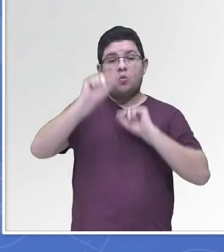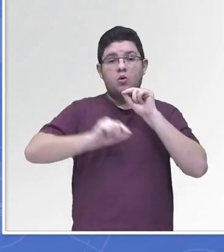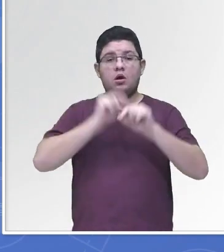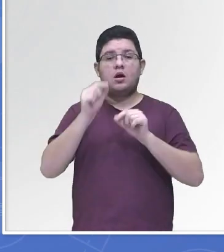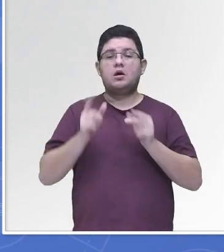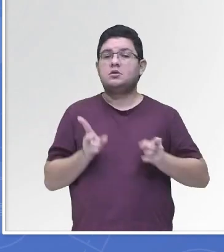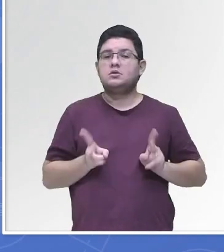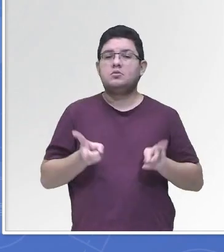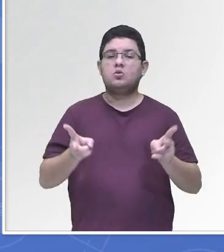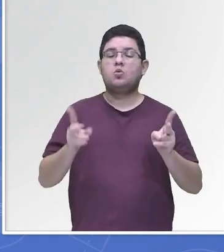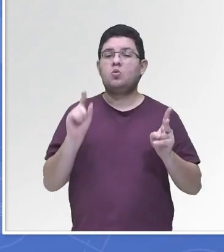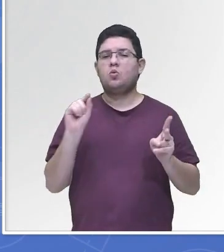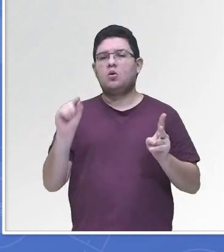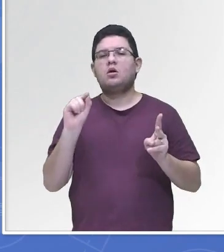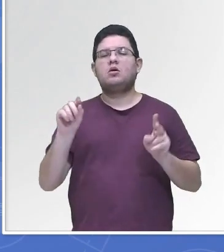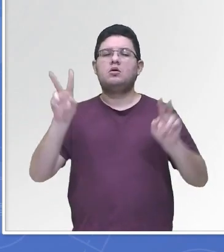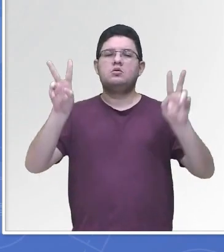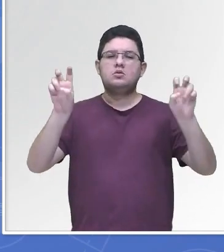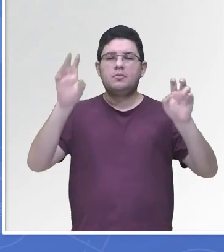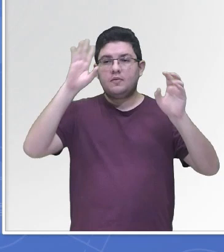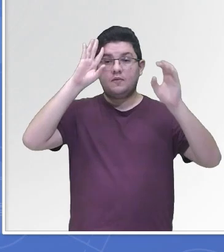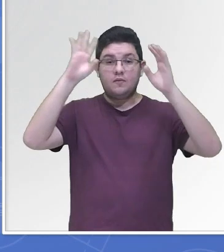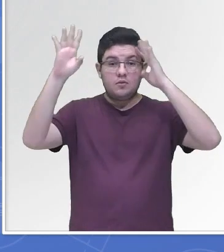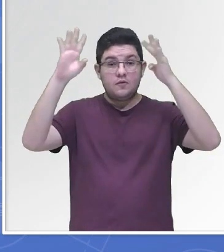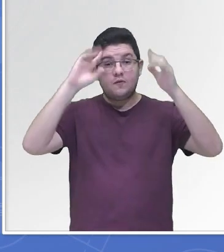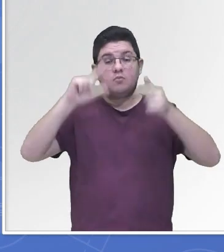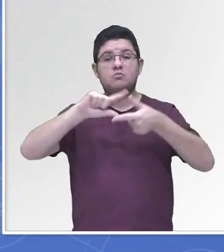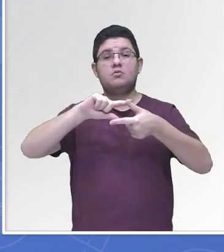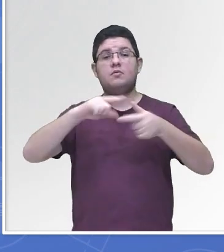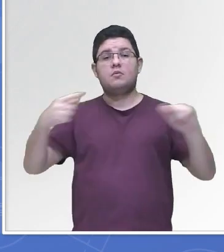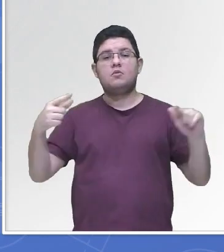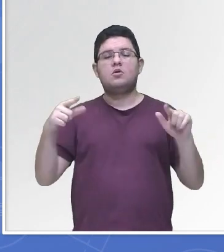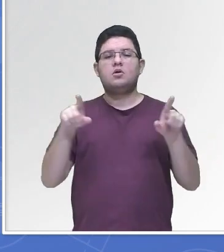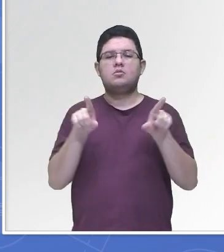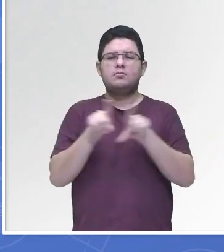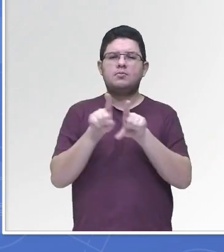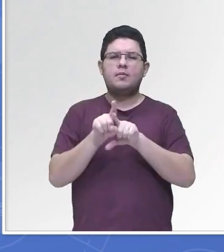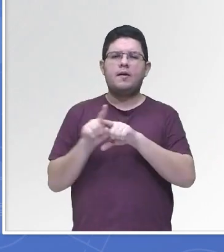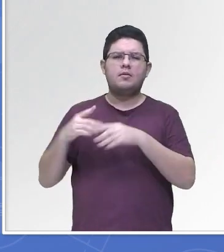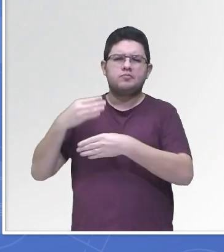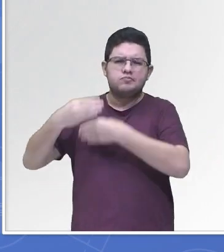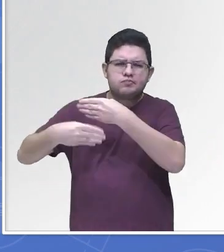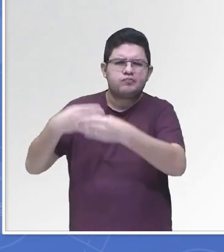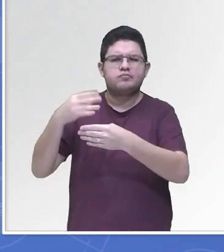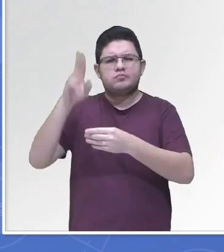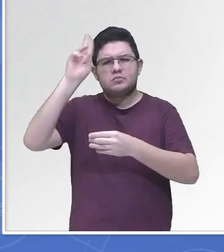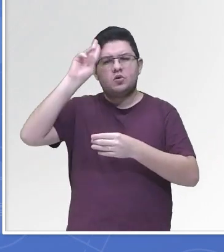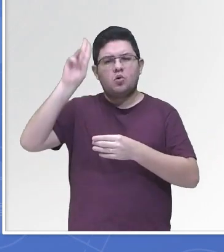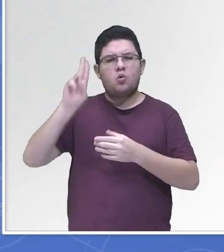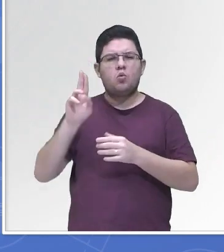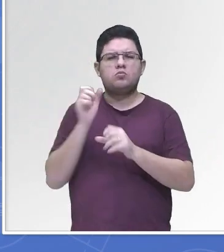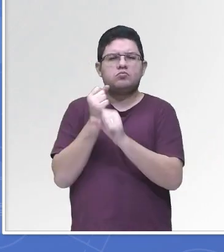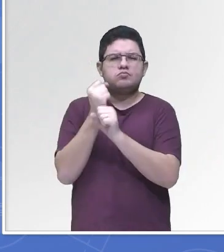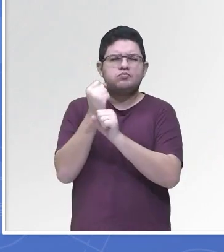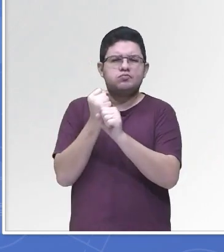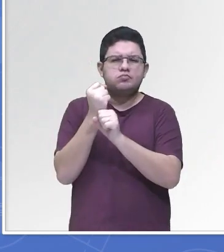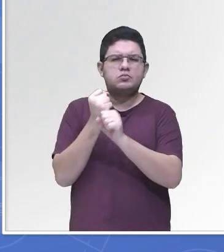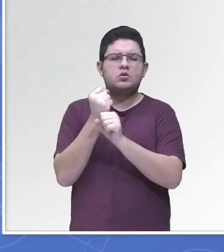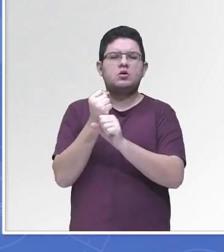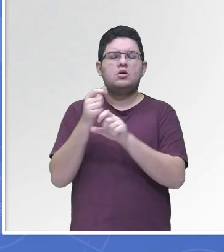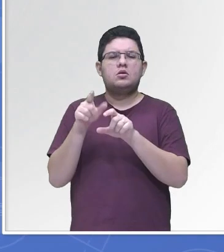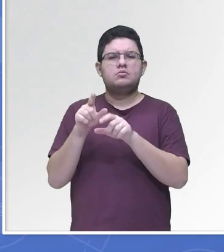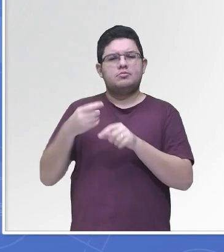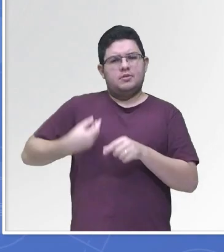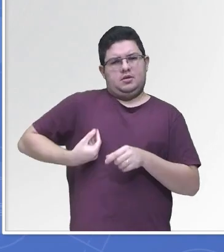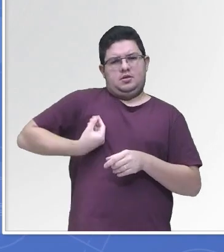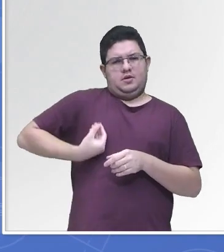filosofia moderna, esse processo histórico da nossa filosofia, que vai nos acompanhando ao longo do nosso existir,